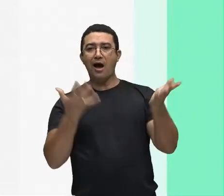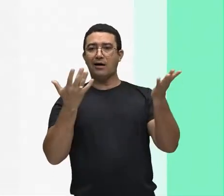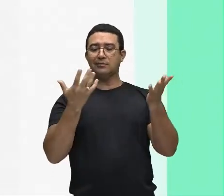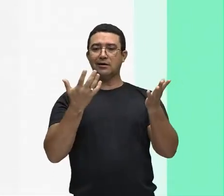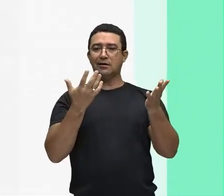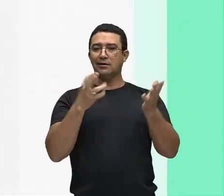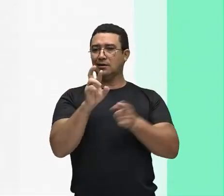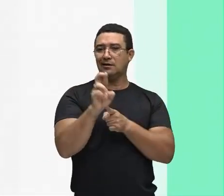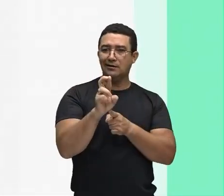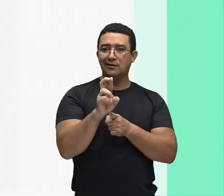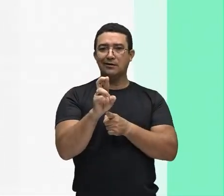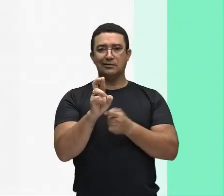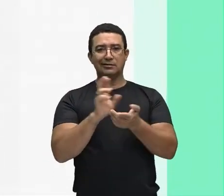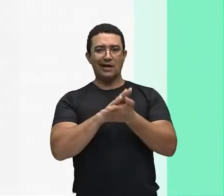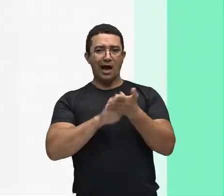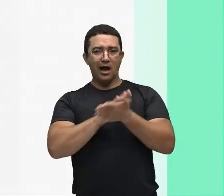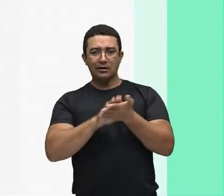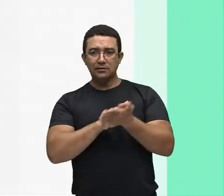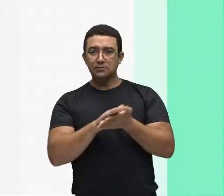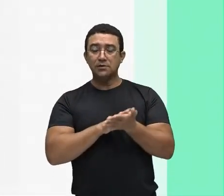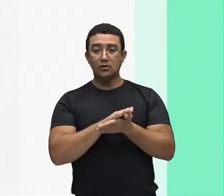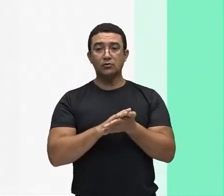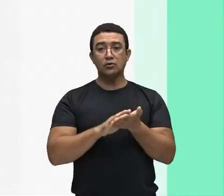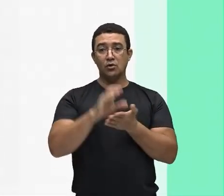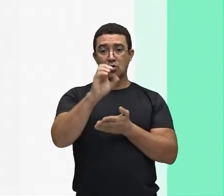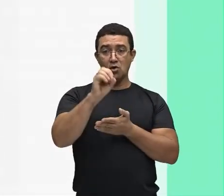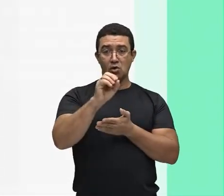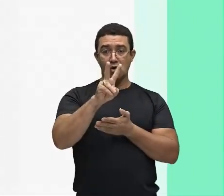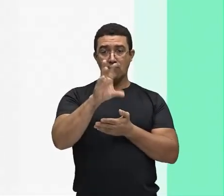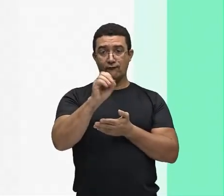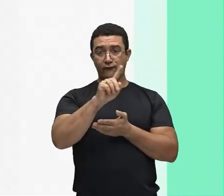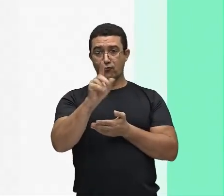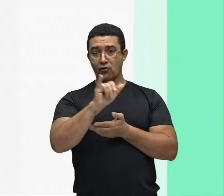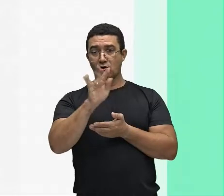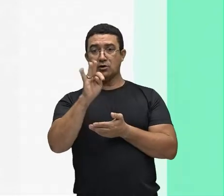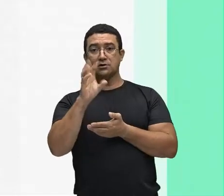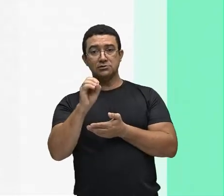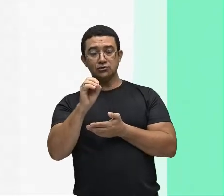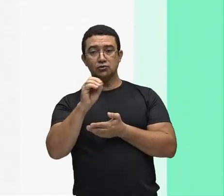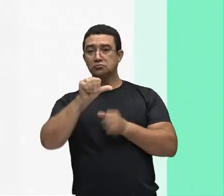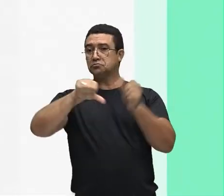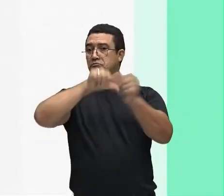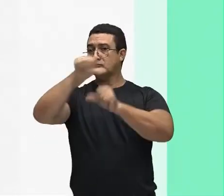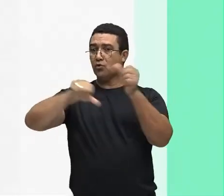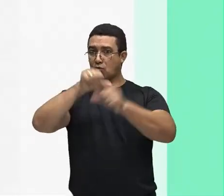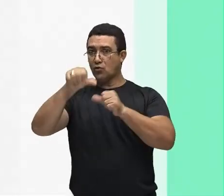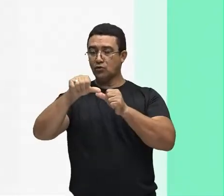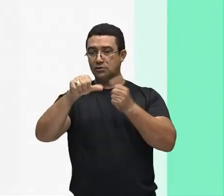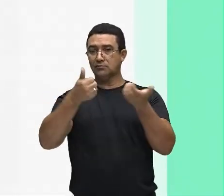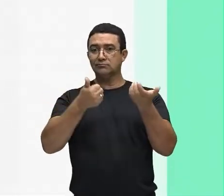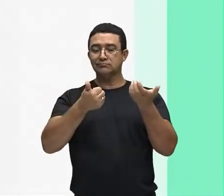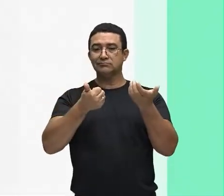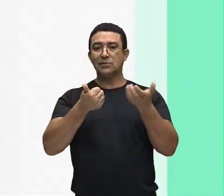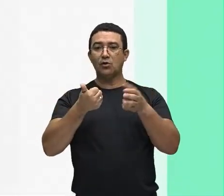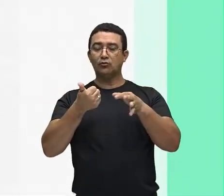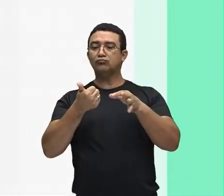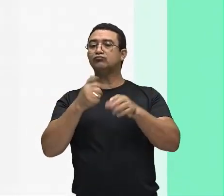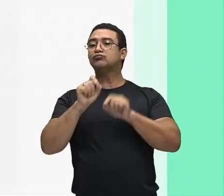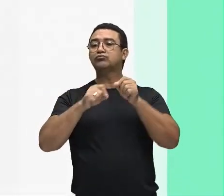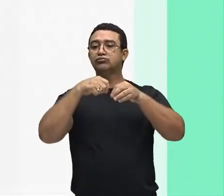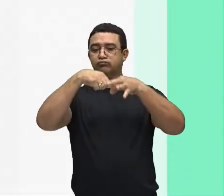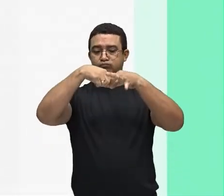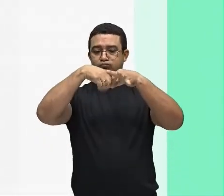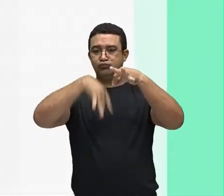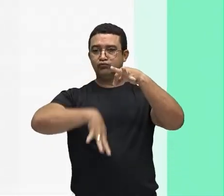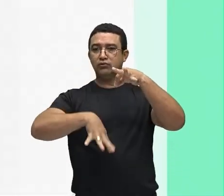houve formação do zigoto, o ovócito secundário e toda a preparação que o útero fez, preparou ali o endométrio para